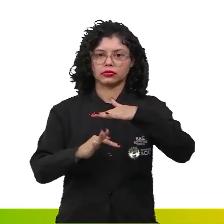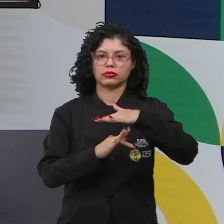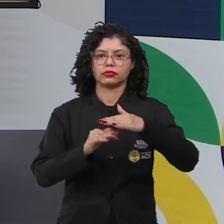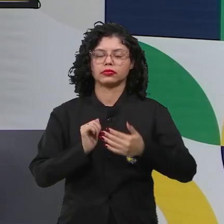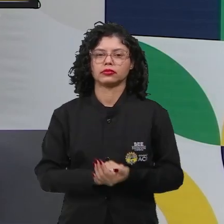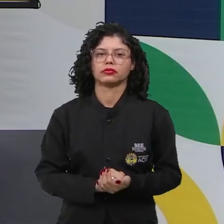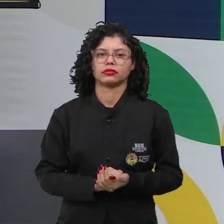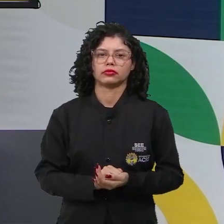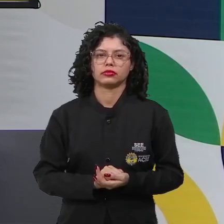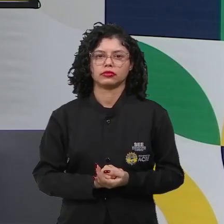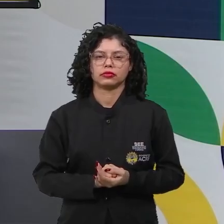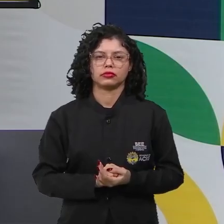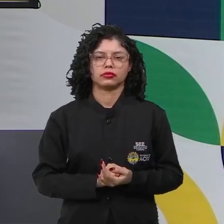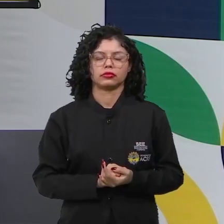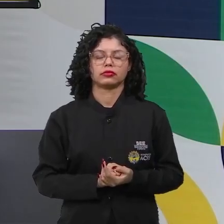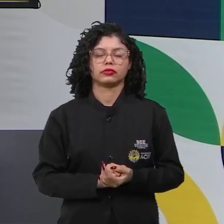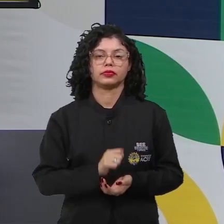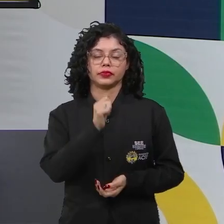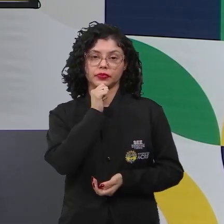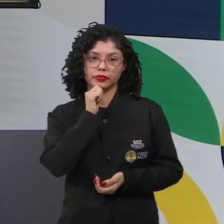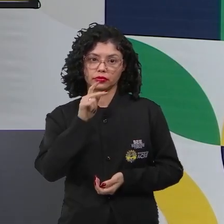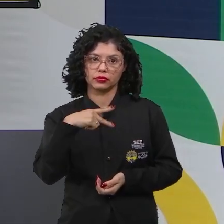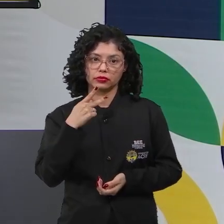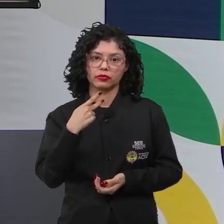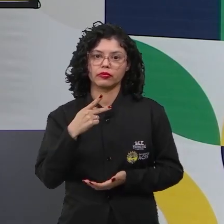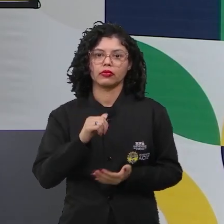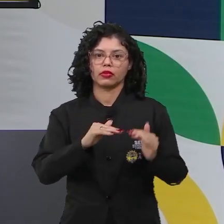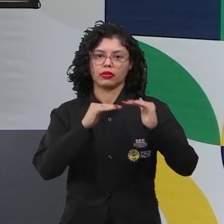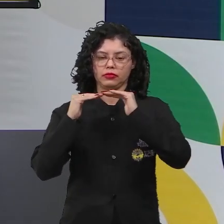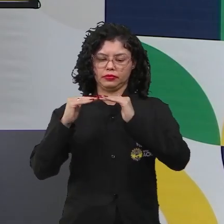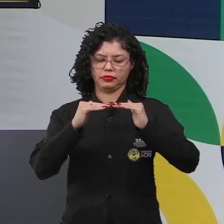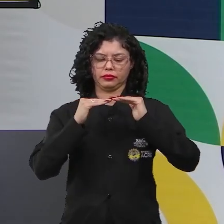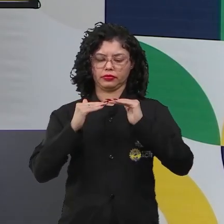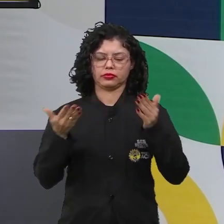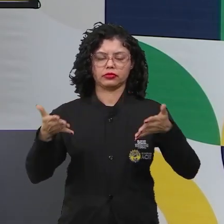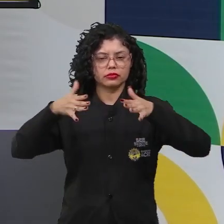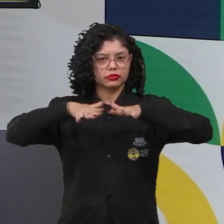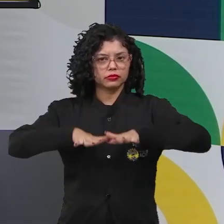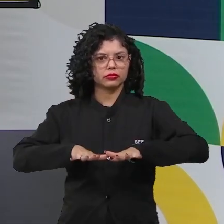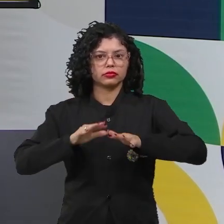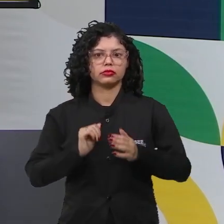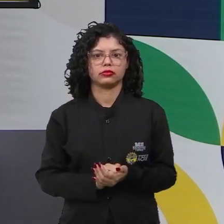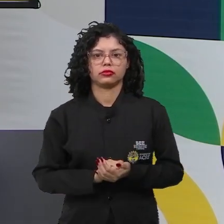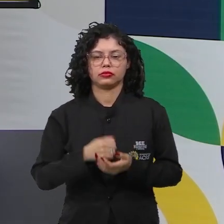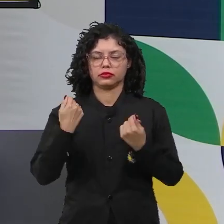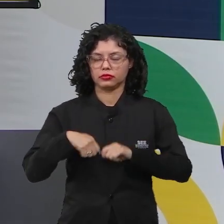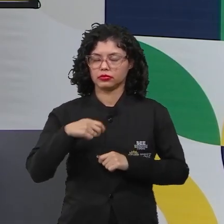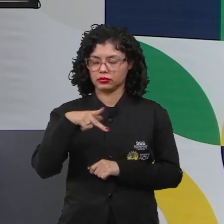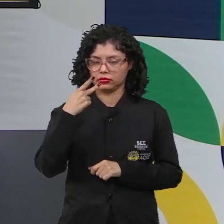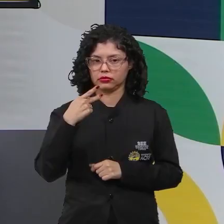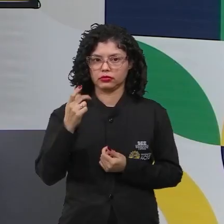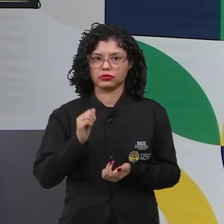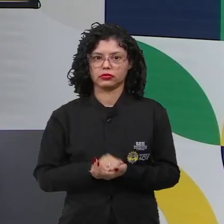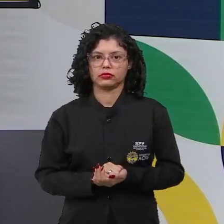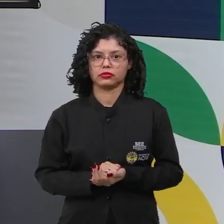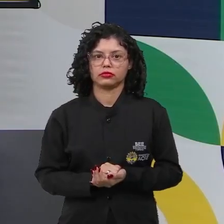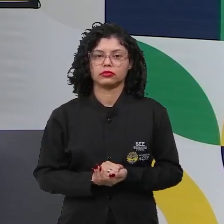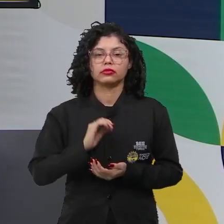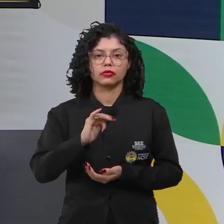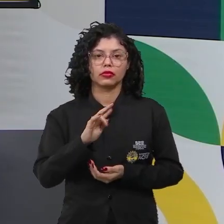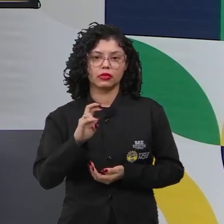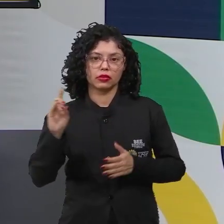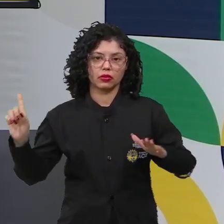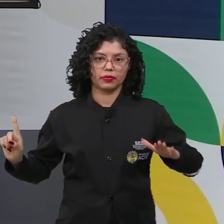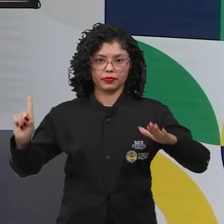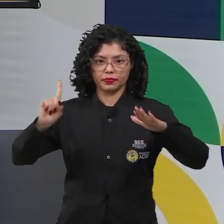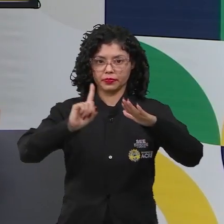igualdade formal. Além de falar de igualdade, de inclusão, a gente tem que falar sobre a integração, tá? Só para